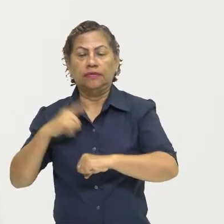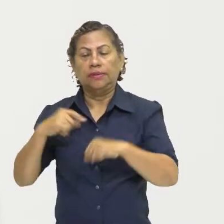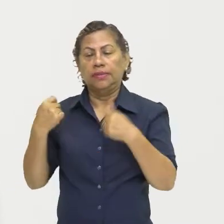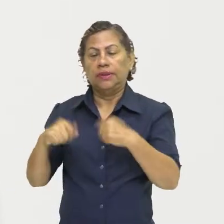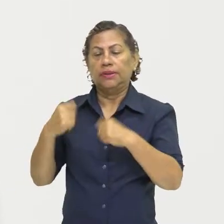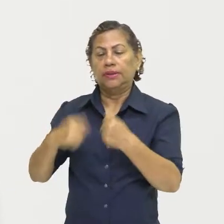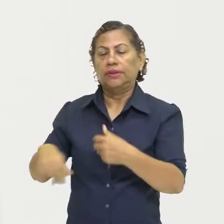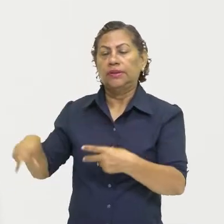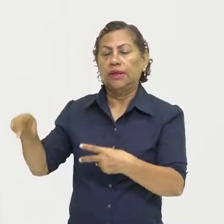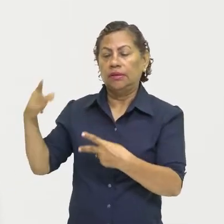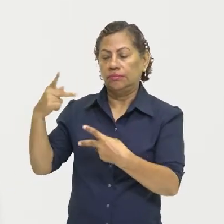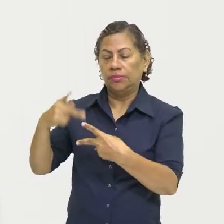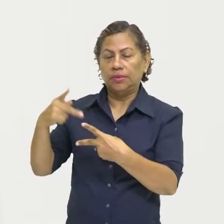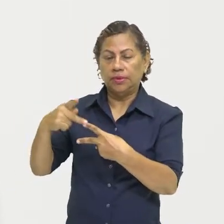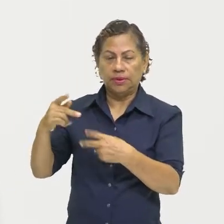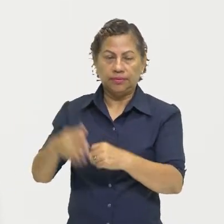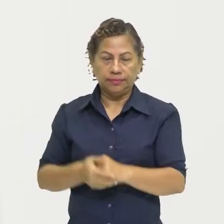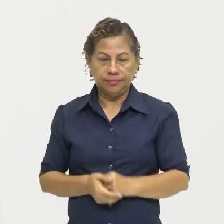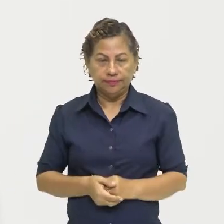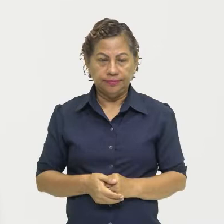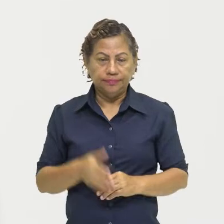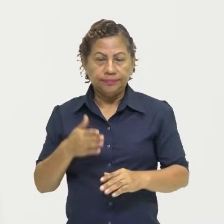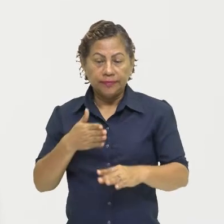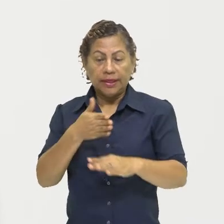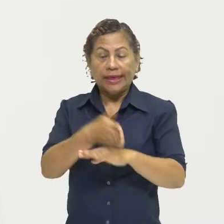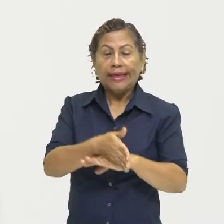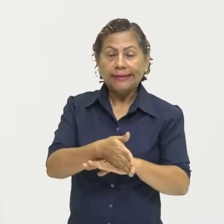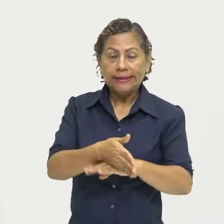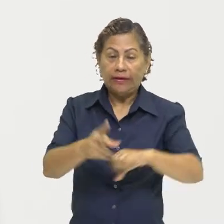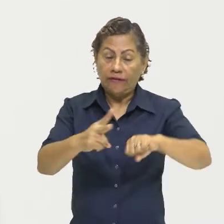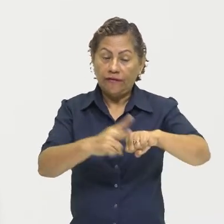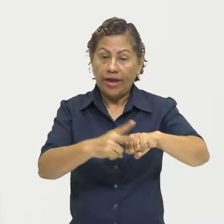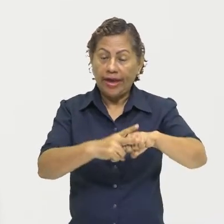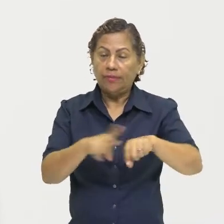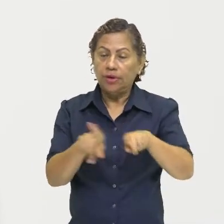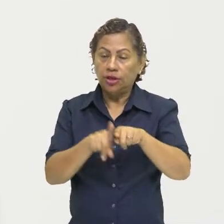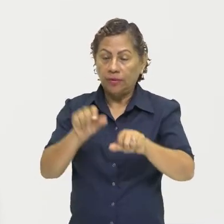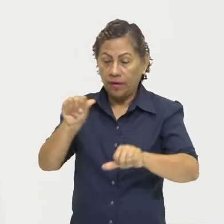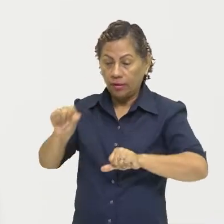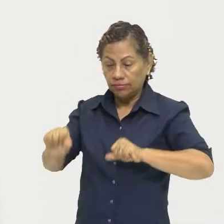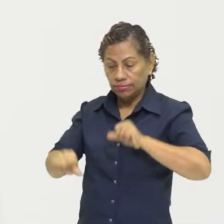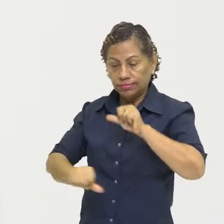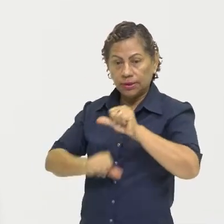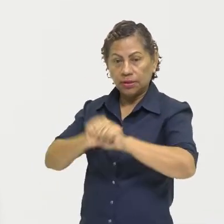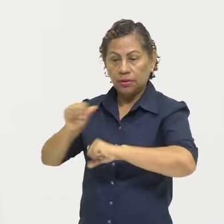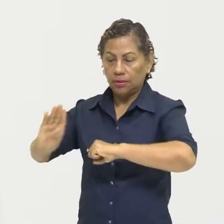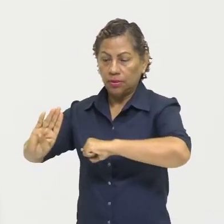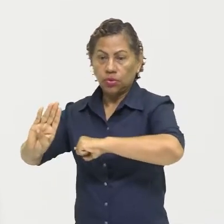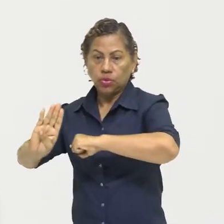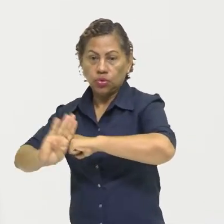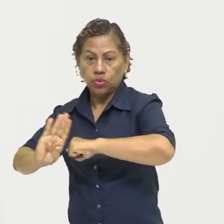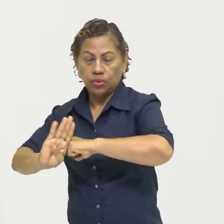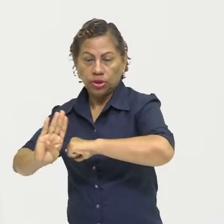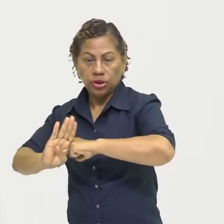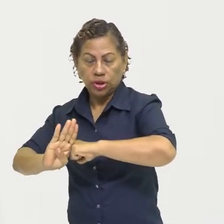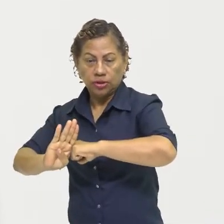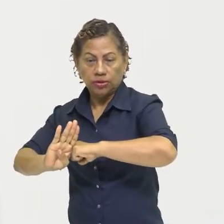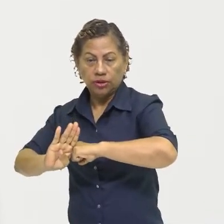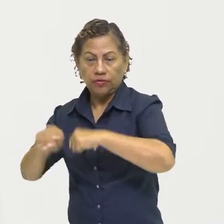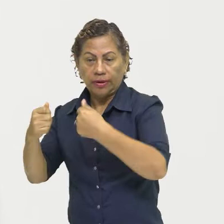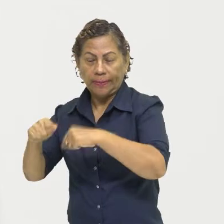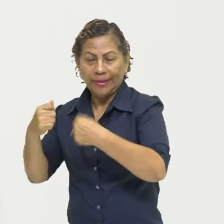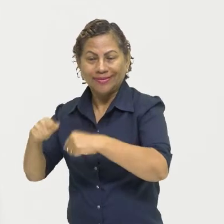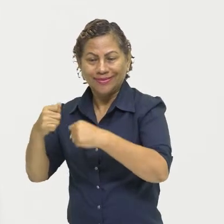por. Acessar a algo. Também o verbo acessar, ele é transitivo indireto, então ele vai pedir uma